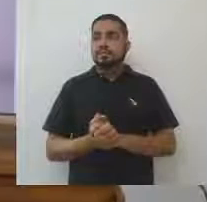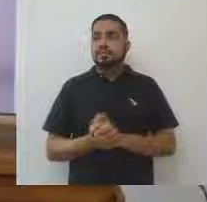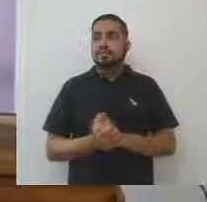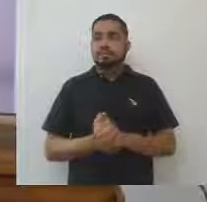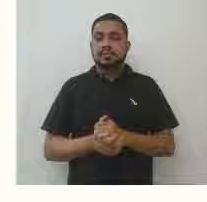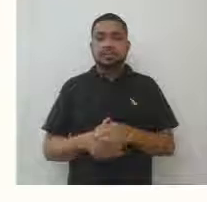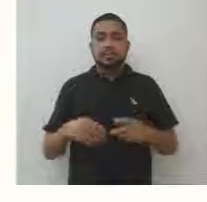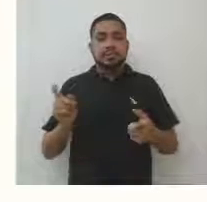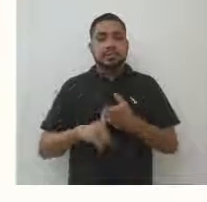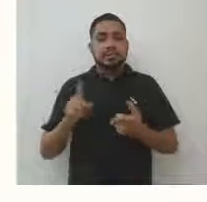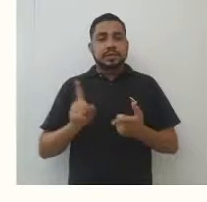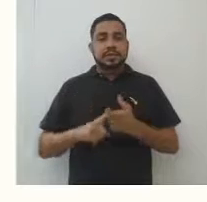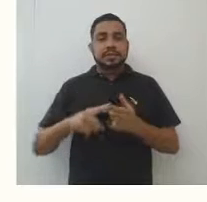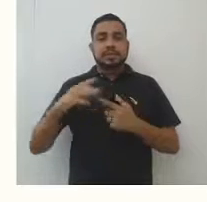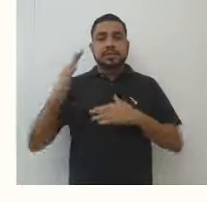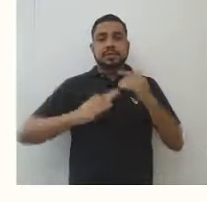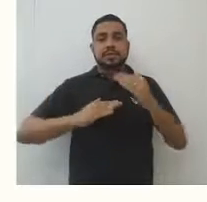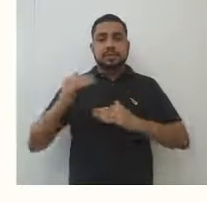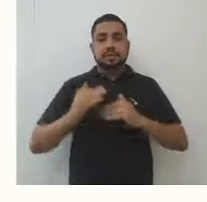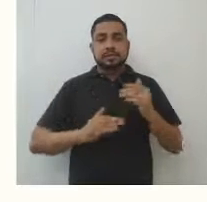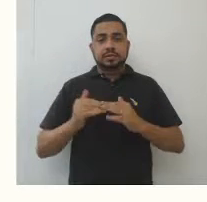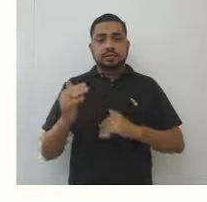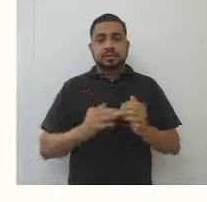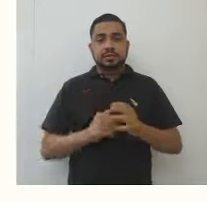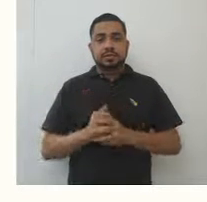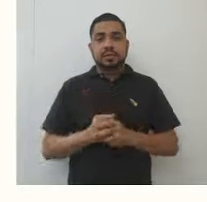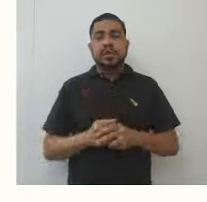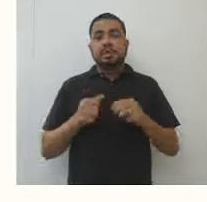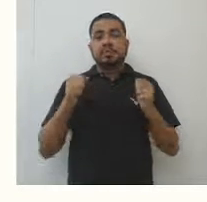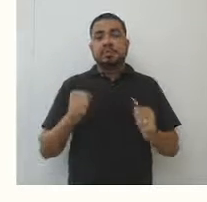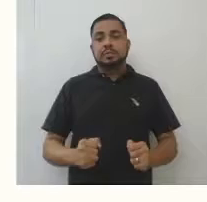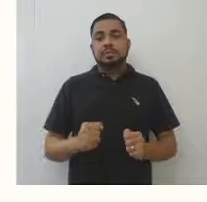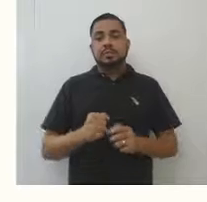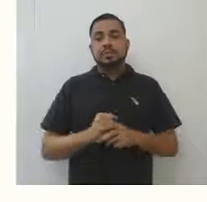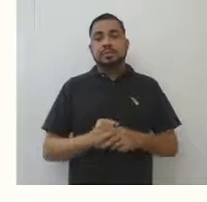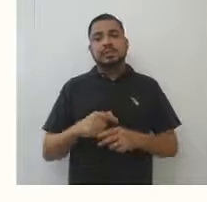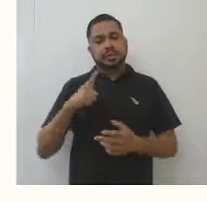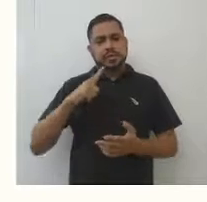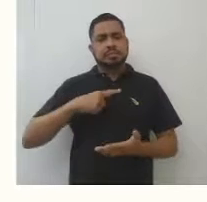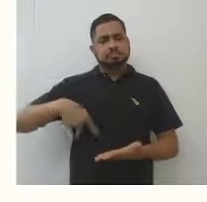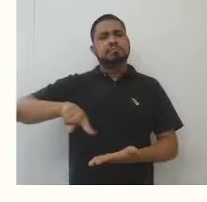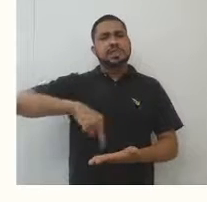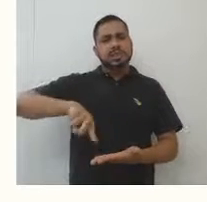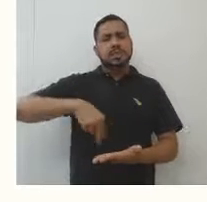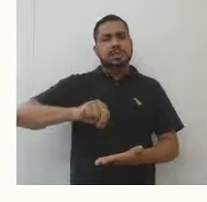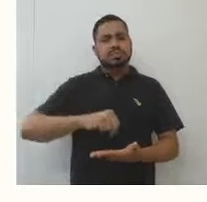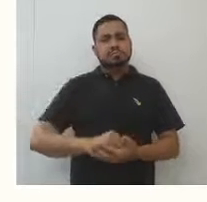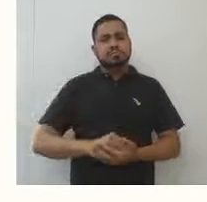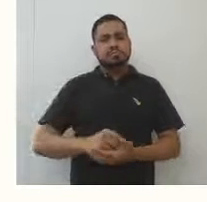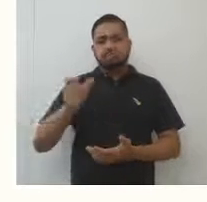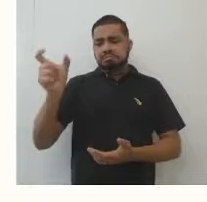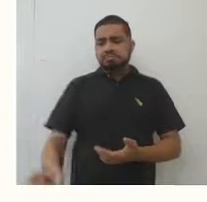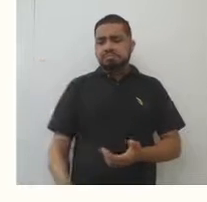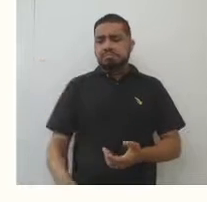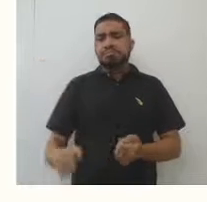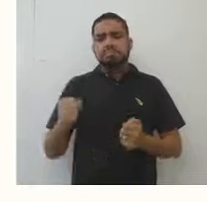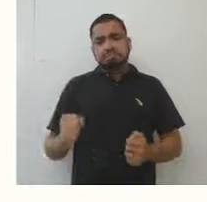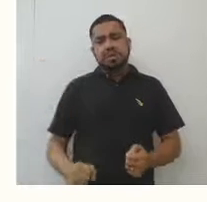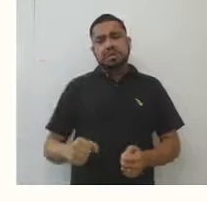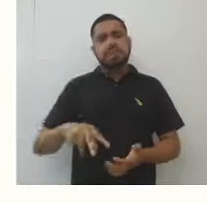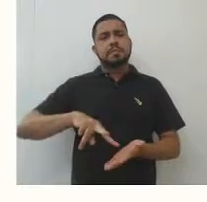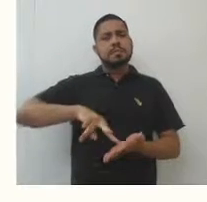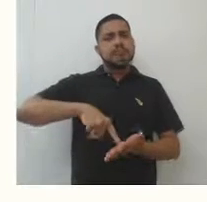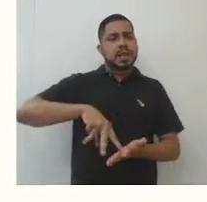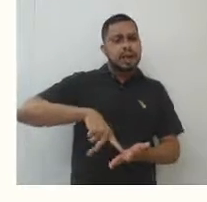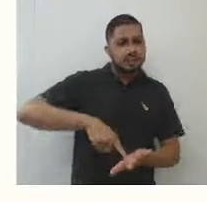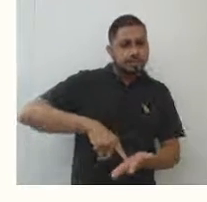Na atuação também, um profissional. Ele pode ser um dançarino. Ele pode ser um bailarino. Então, a